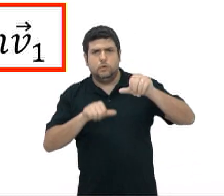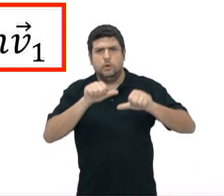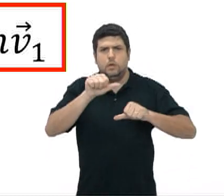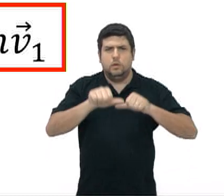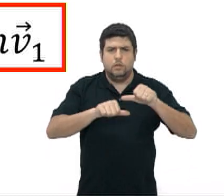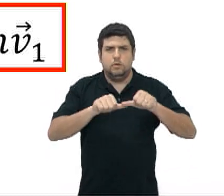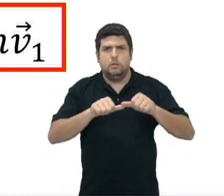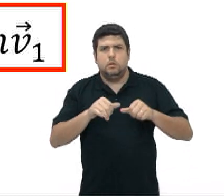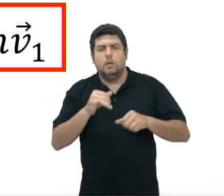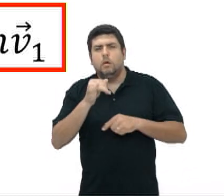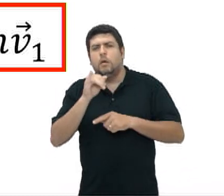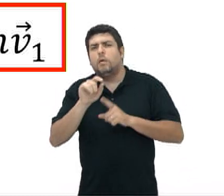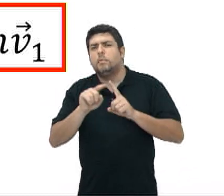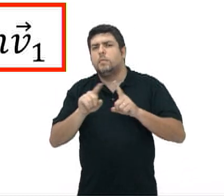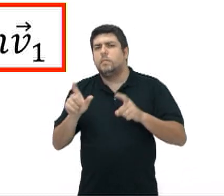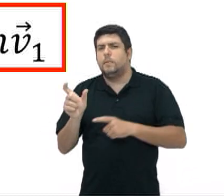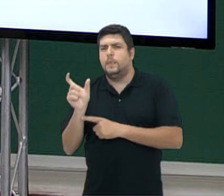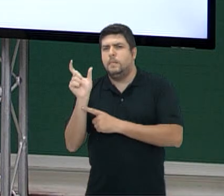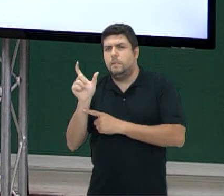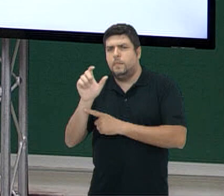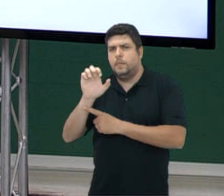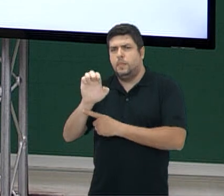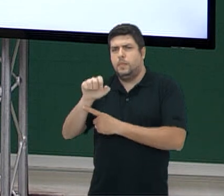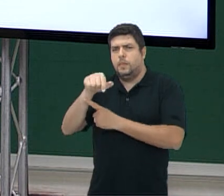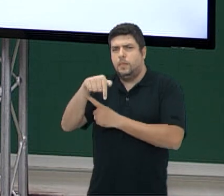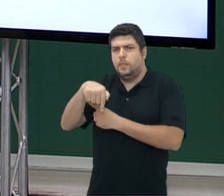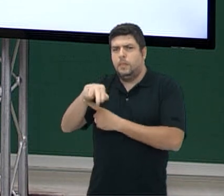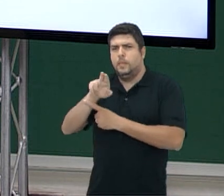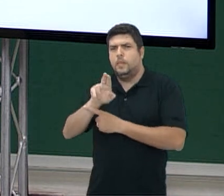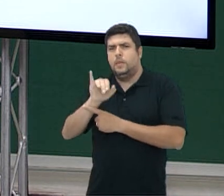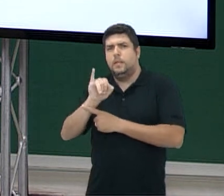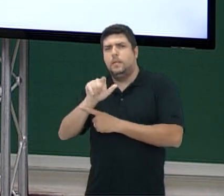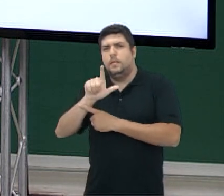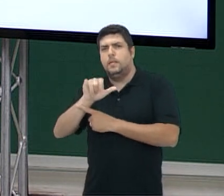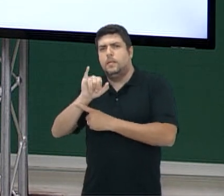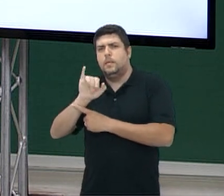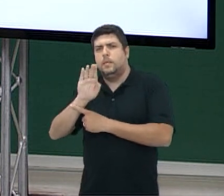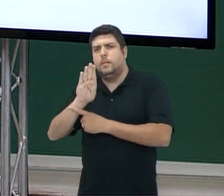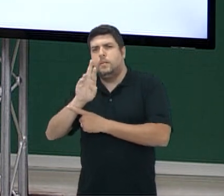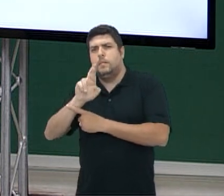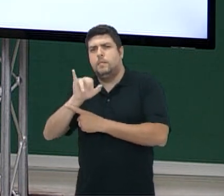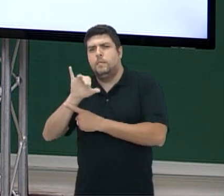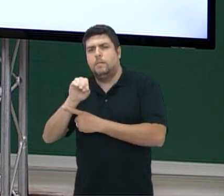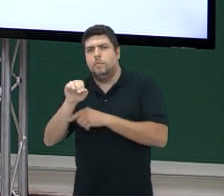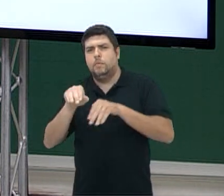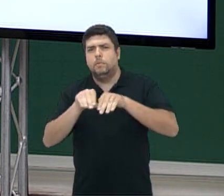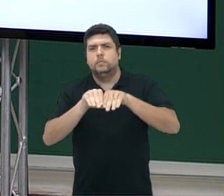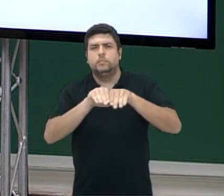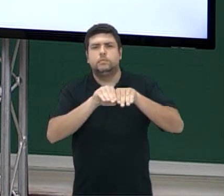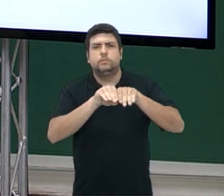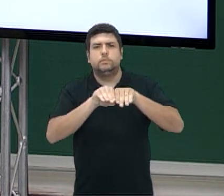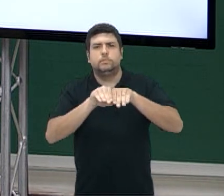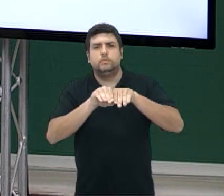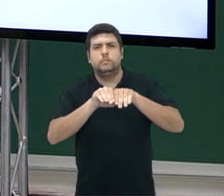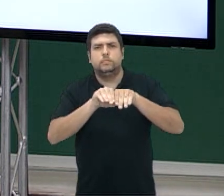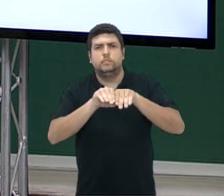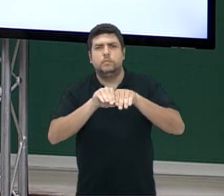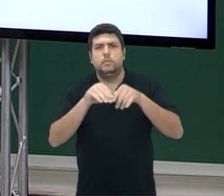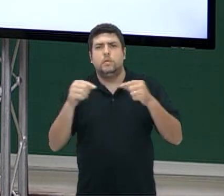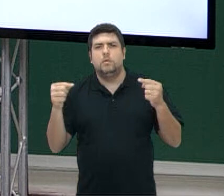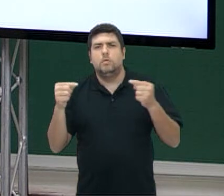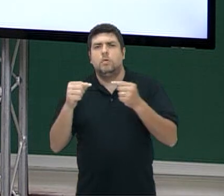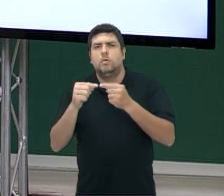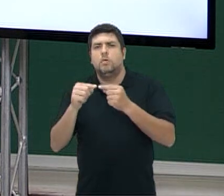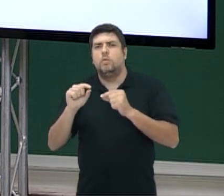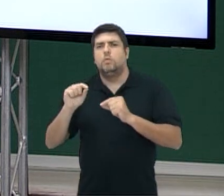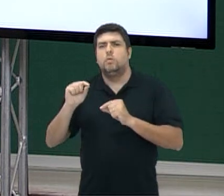equilíbrio, eu vou dizer para vocês que ela está ligada com a primeira lei de Newton. A